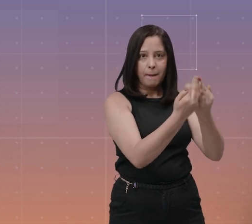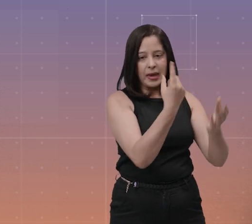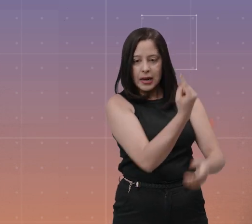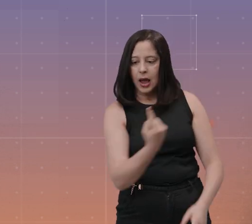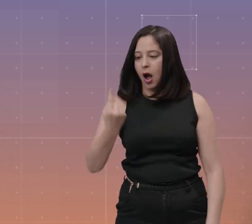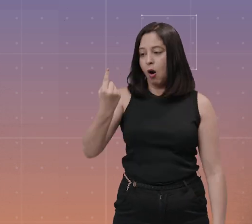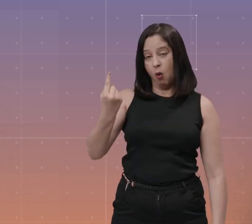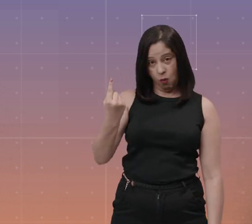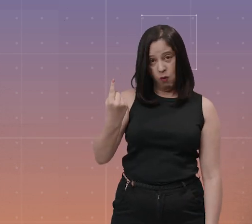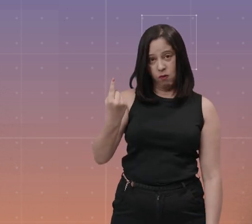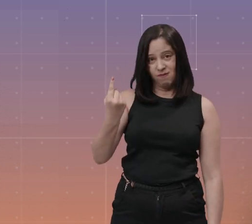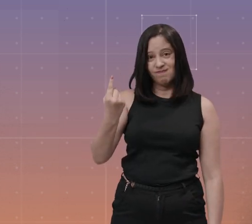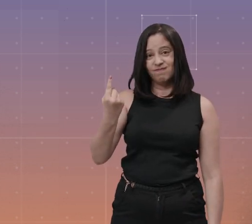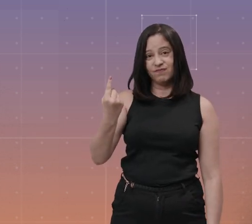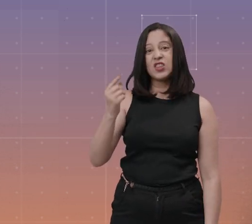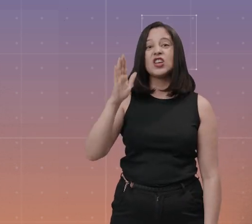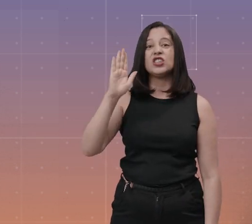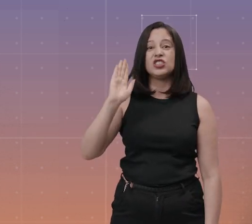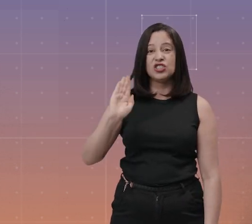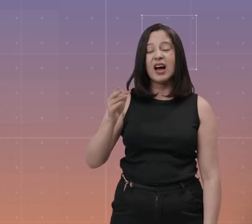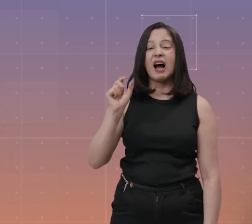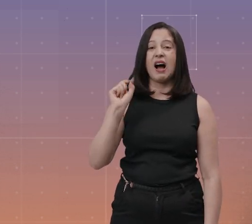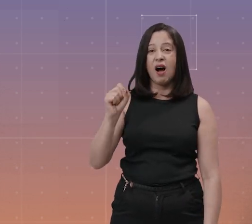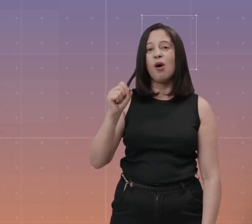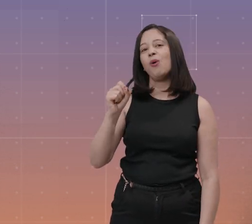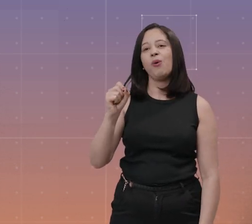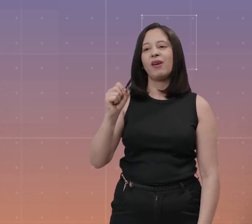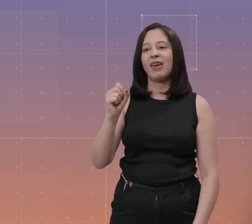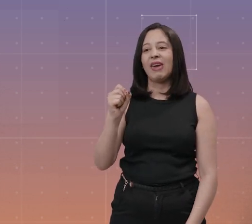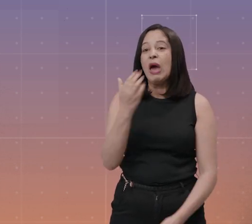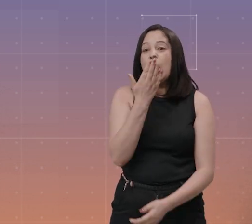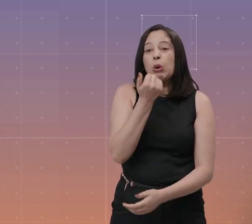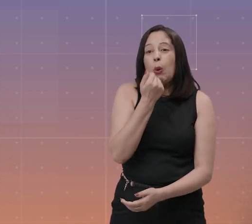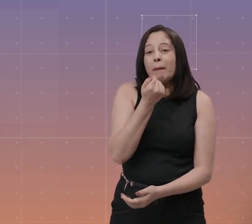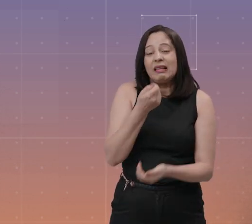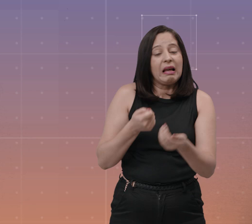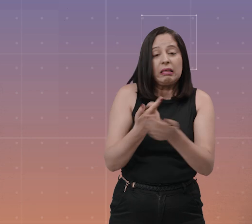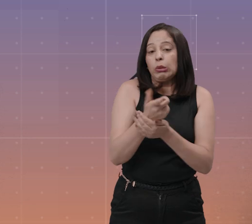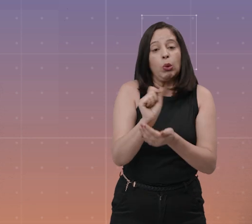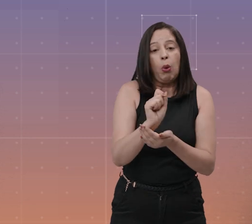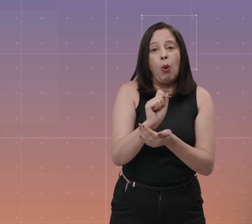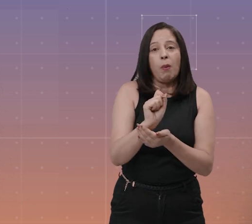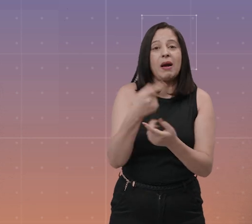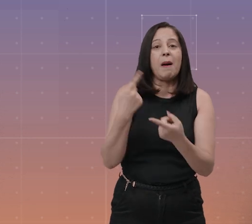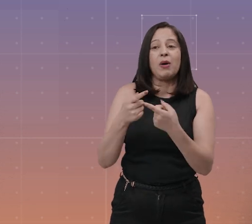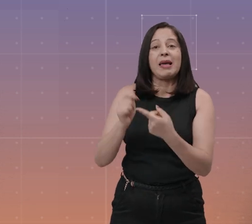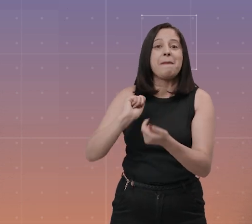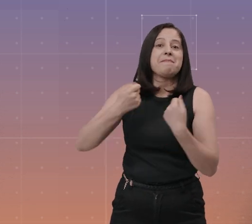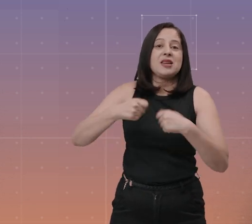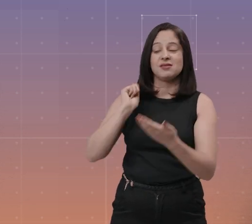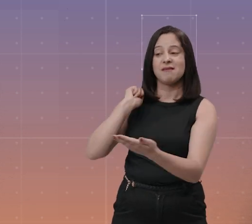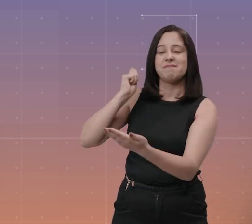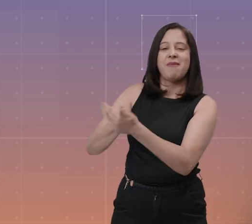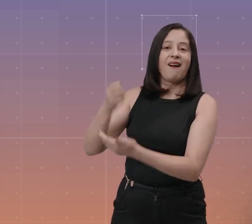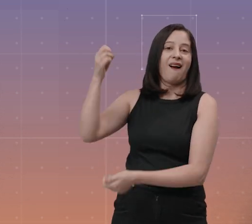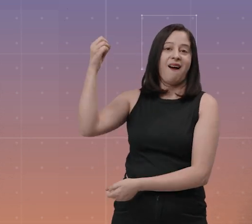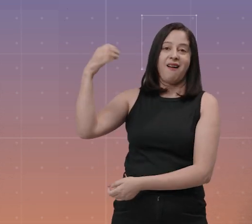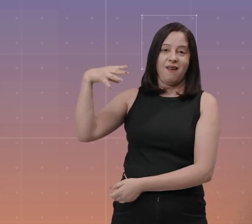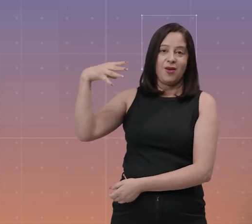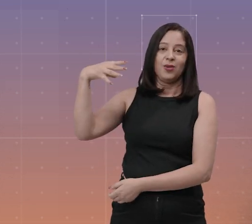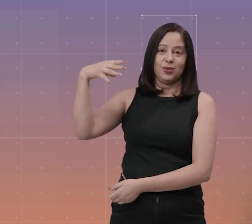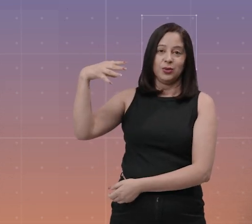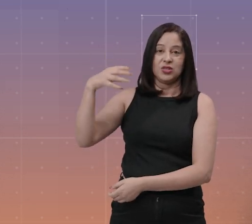cada 4 famílias das classes D e E já deixaram de comprar alimentos para pagar a conta de luz